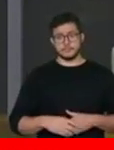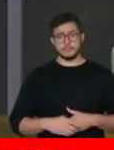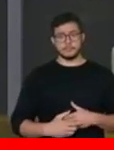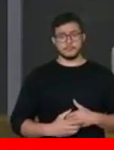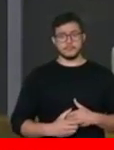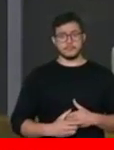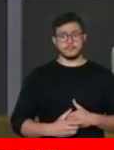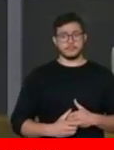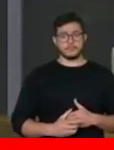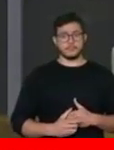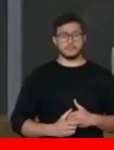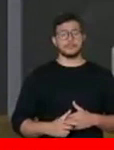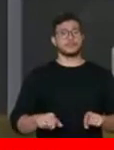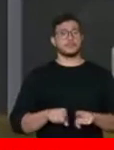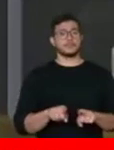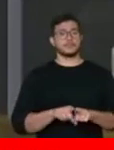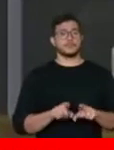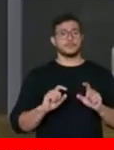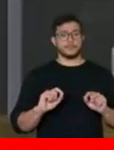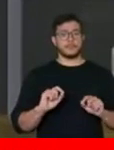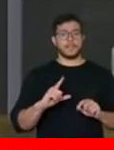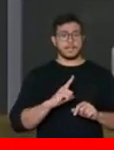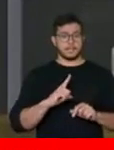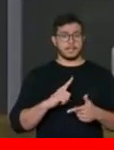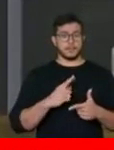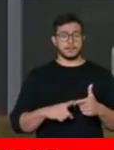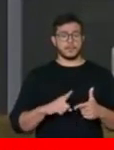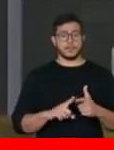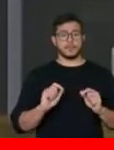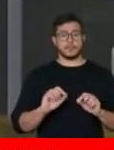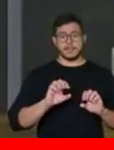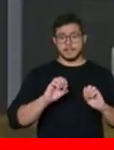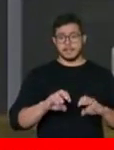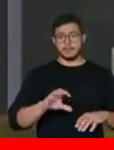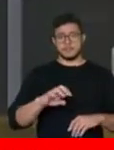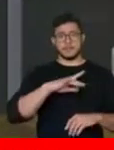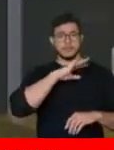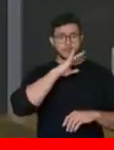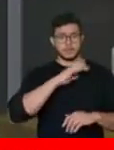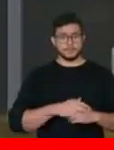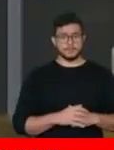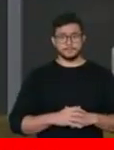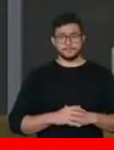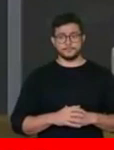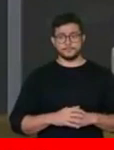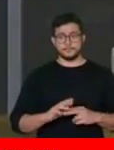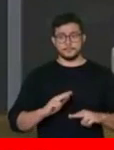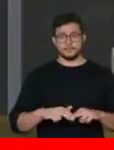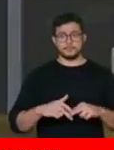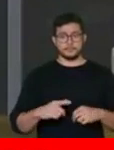a deseducação e temos o desserviço da saúde pública. E por isso fizeram aquela emenda